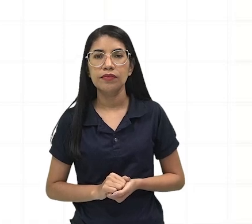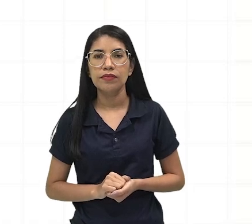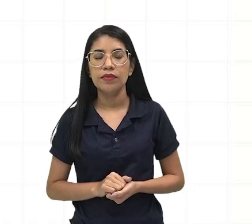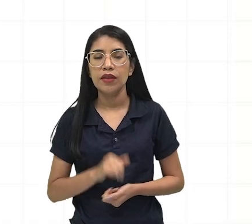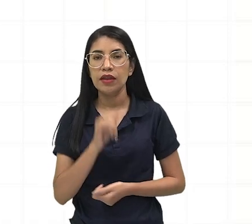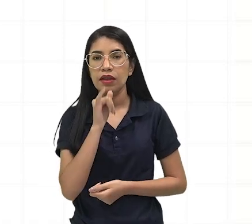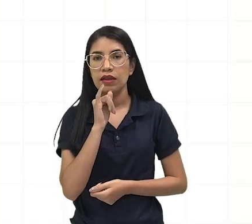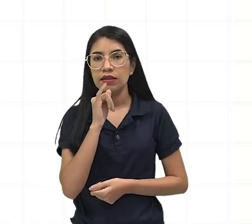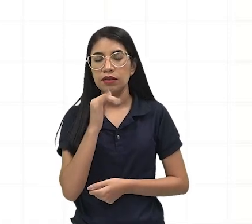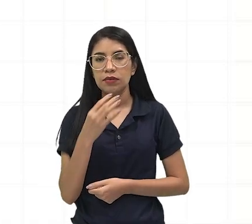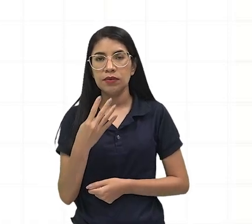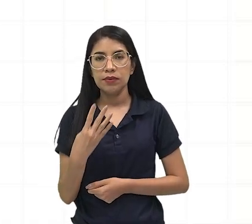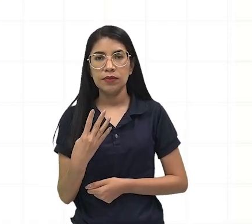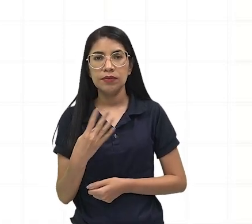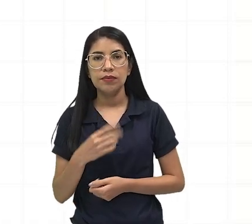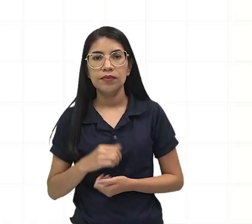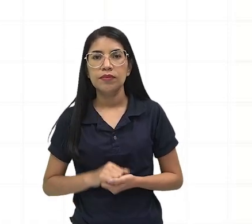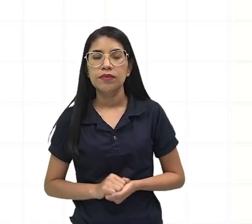Nosso exemplo 4.